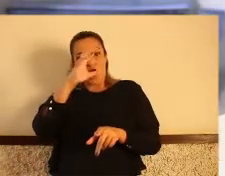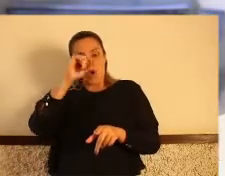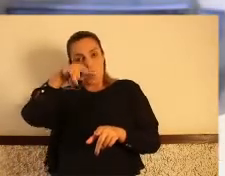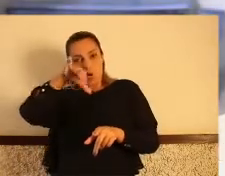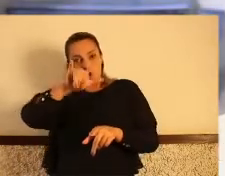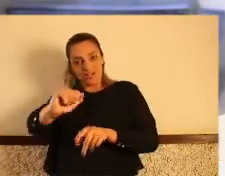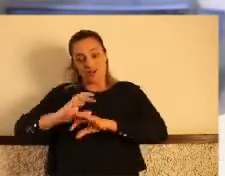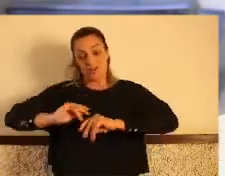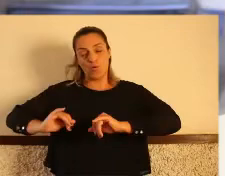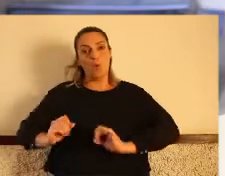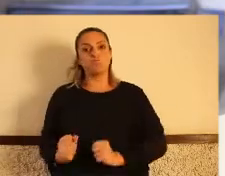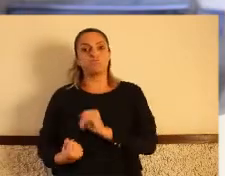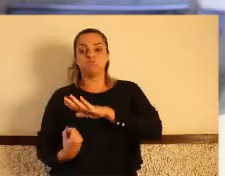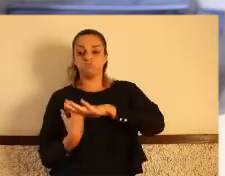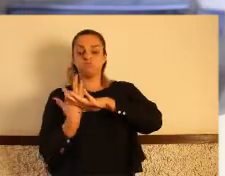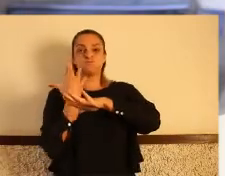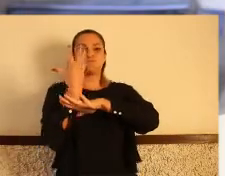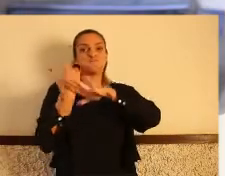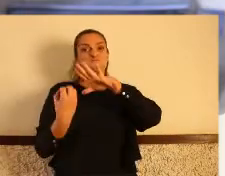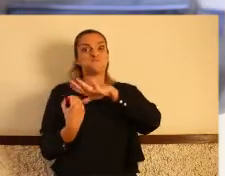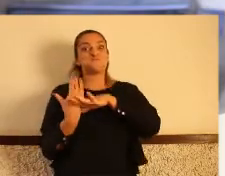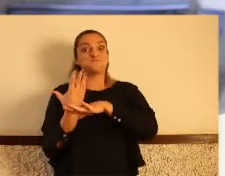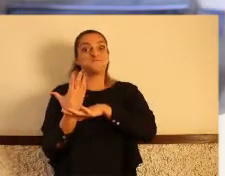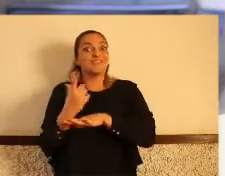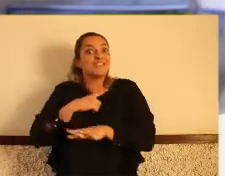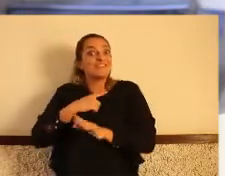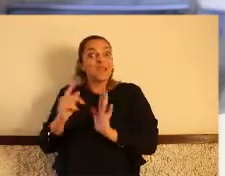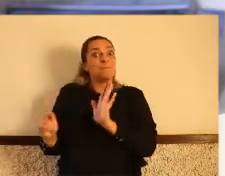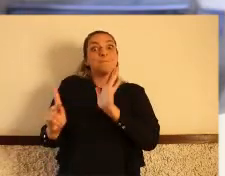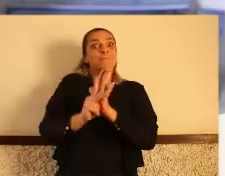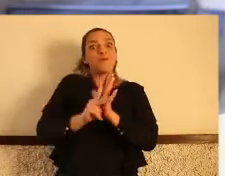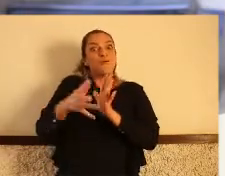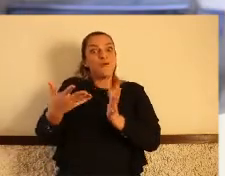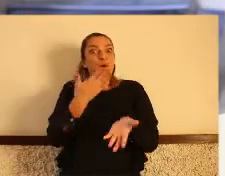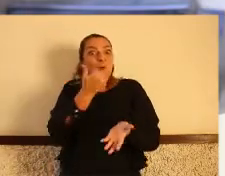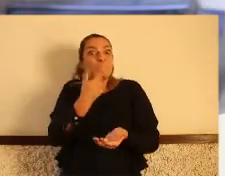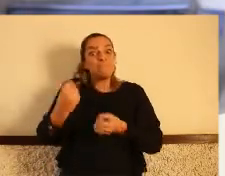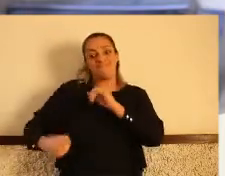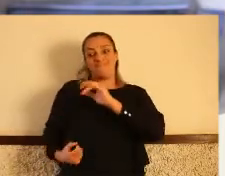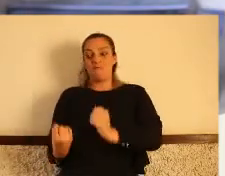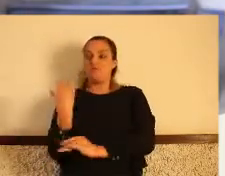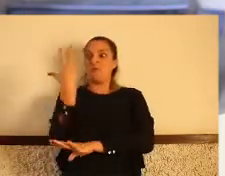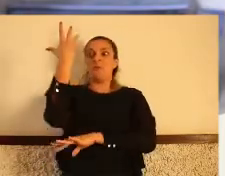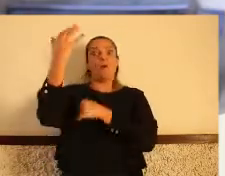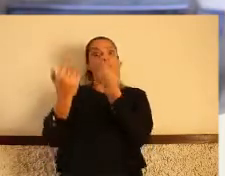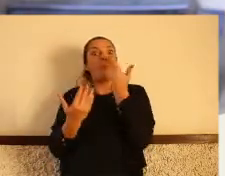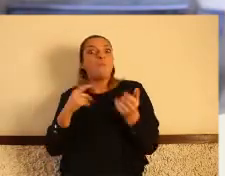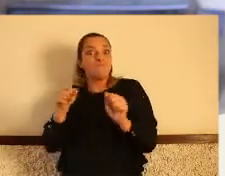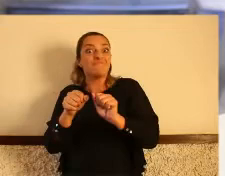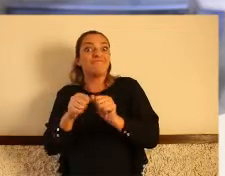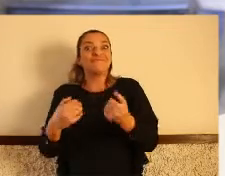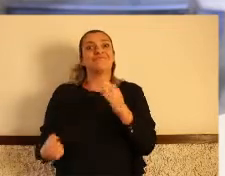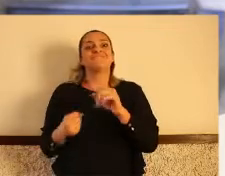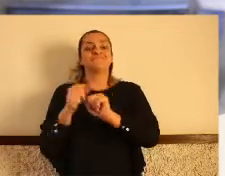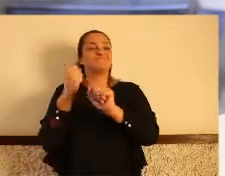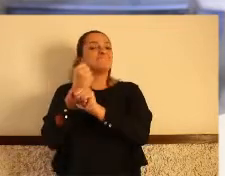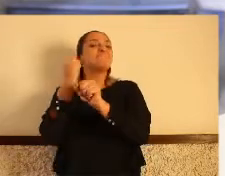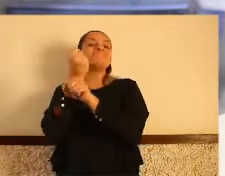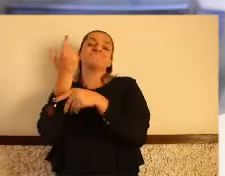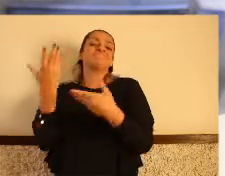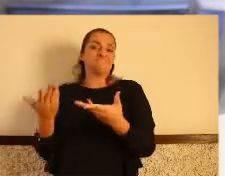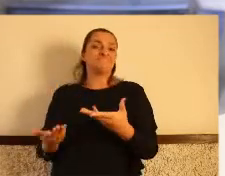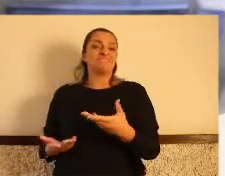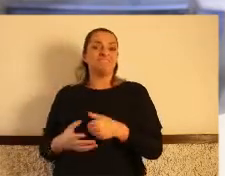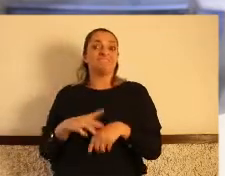mais fértil. Portanto, os espartanos eles têm uma característica, vão prestando atenção nas características. A primeira